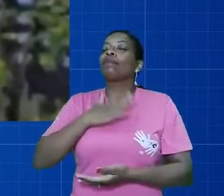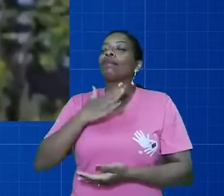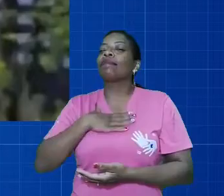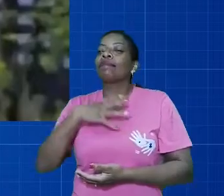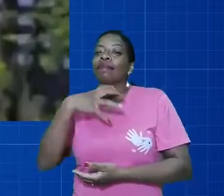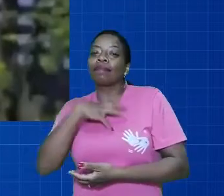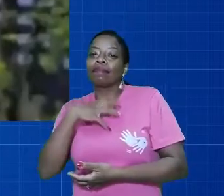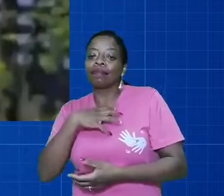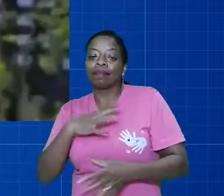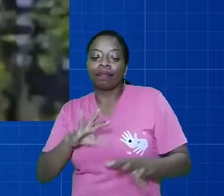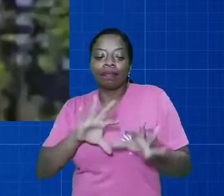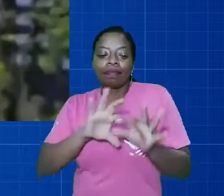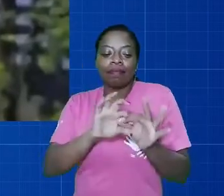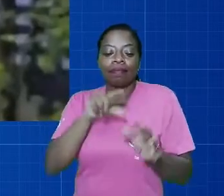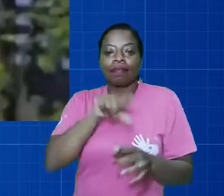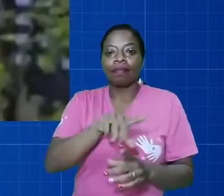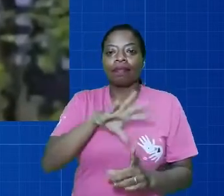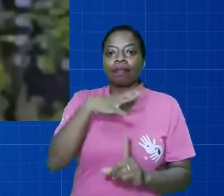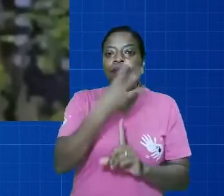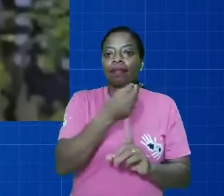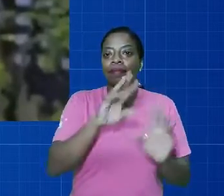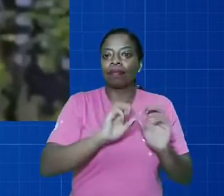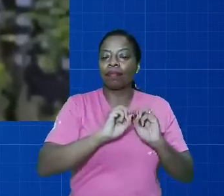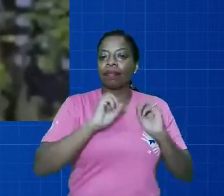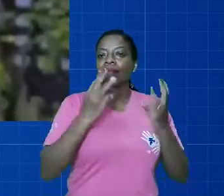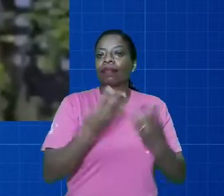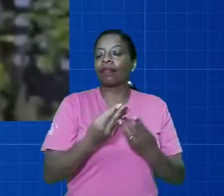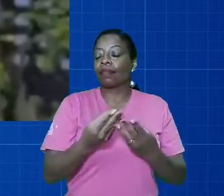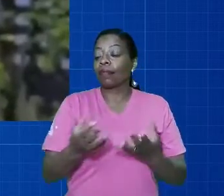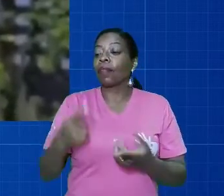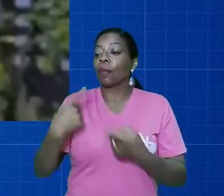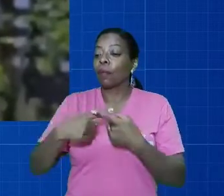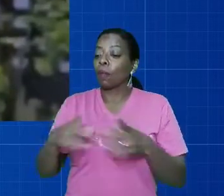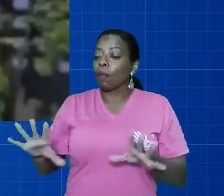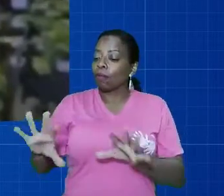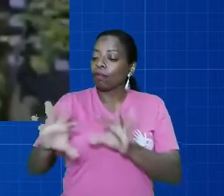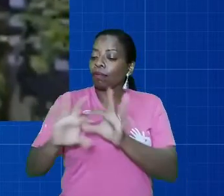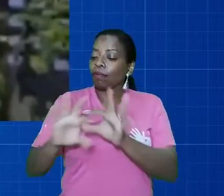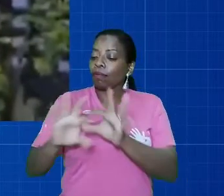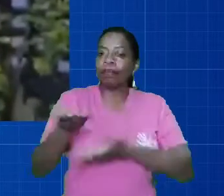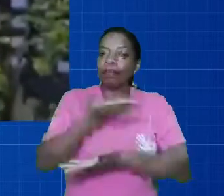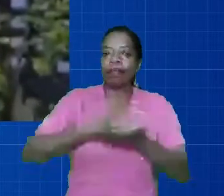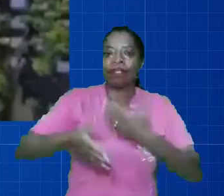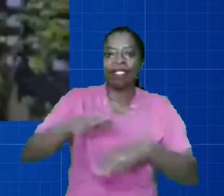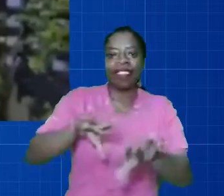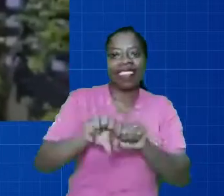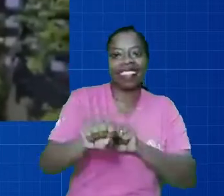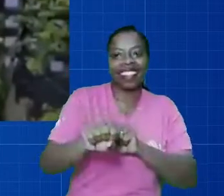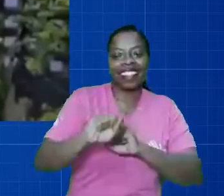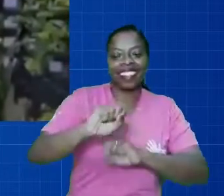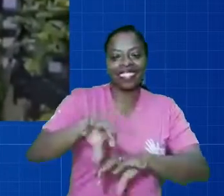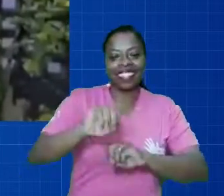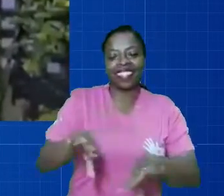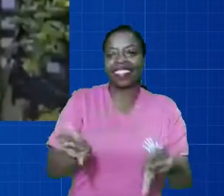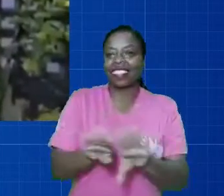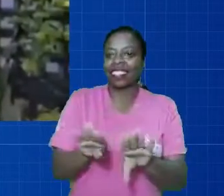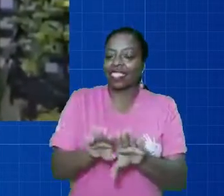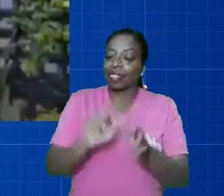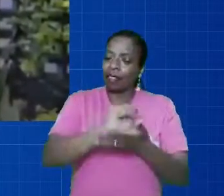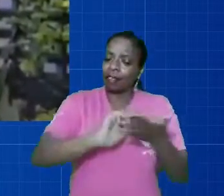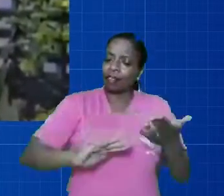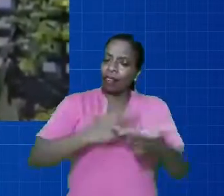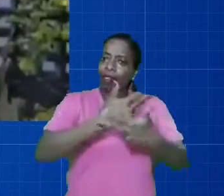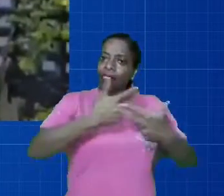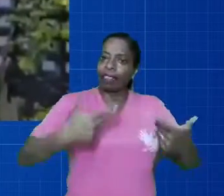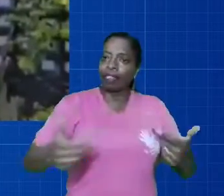há 30 anos que ambos os espaços foram inaugurados, a gente faz parcerias, formações e várias atividades em conjunto, que